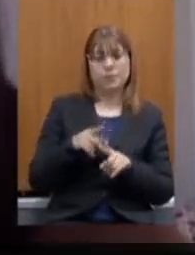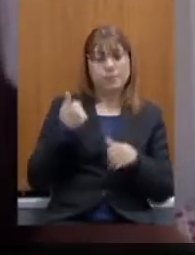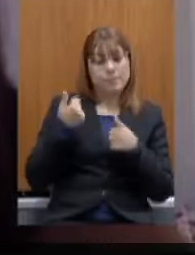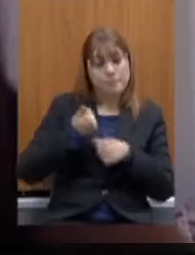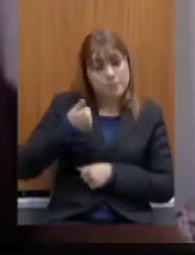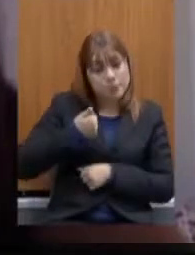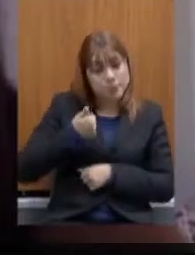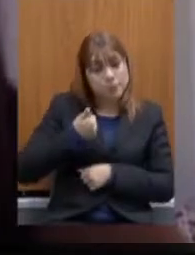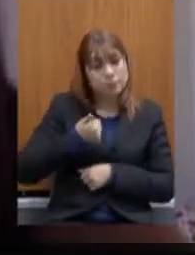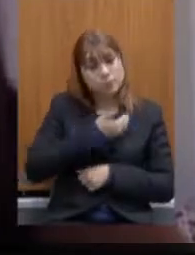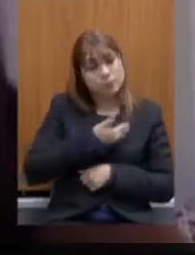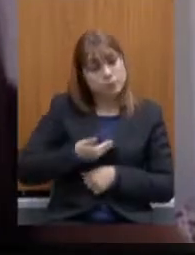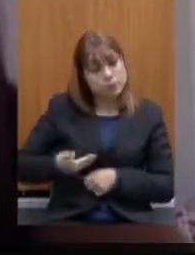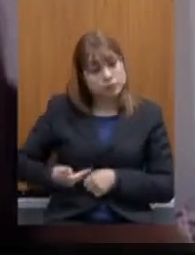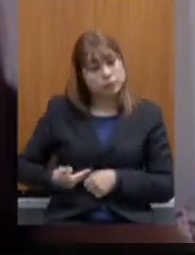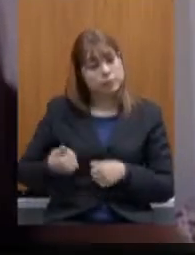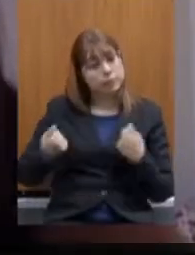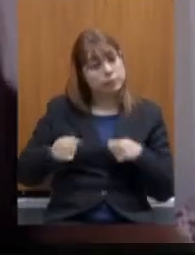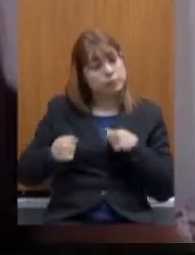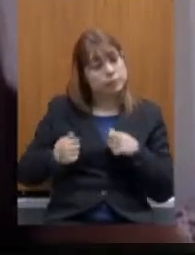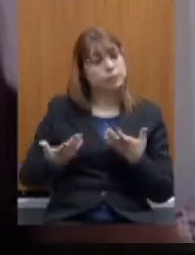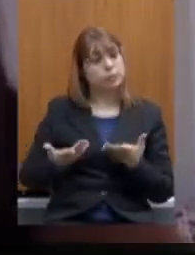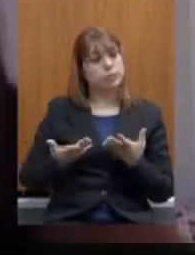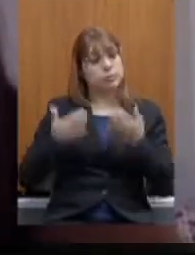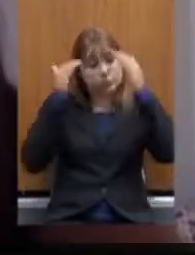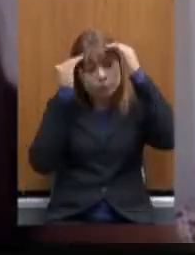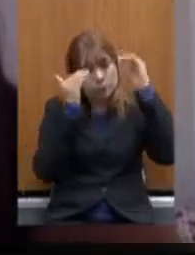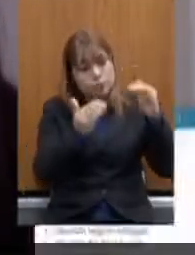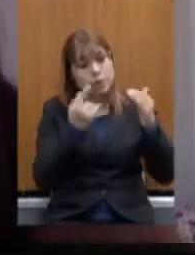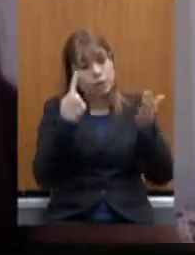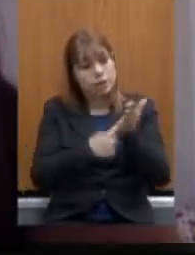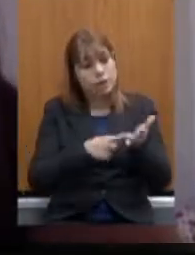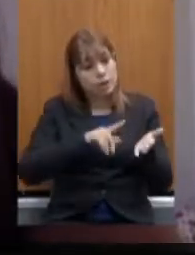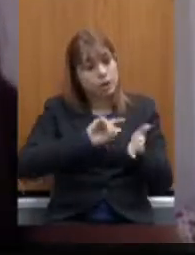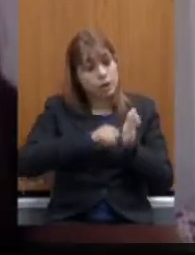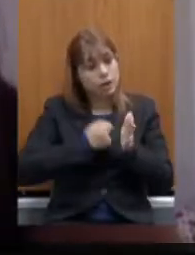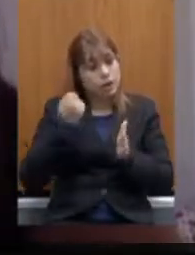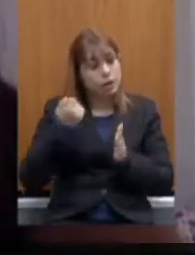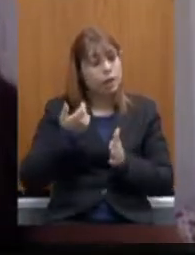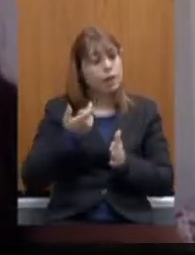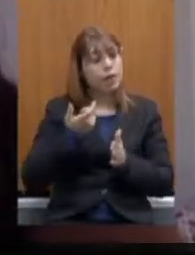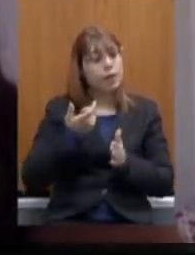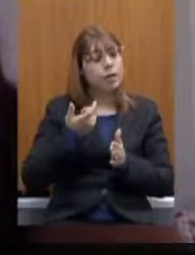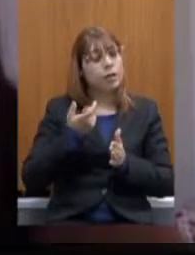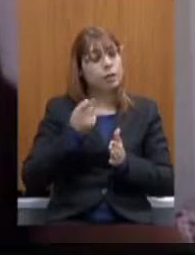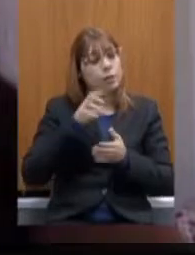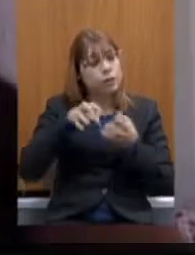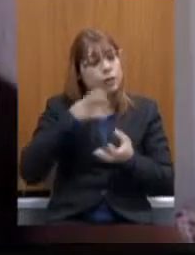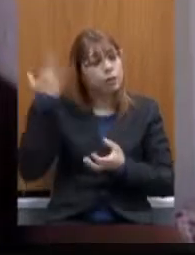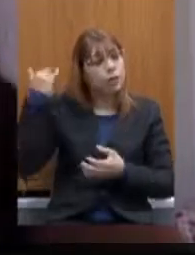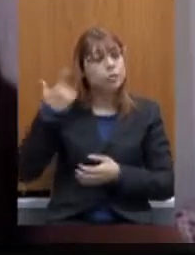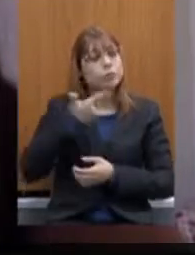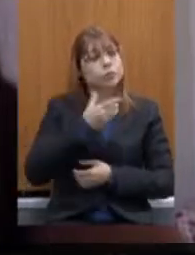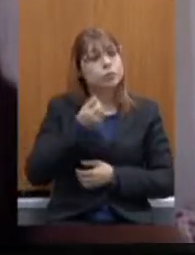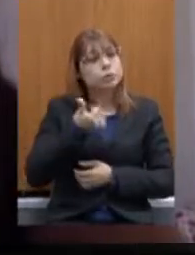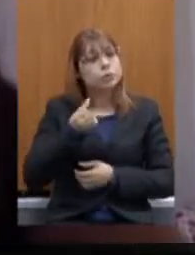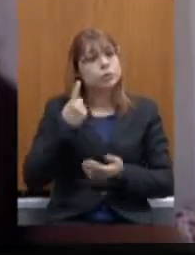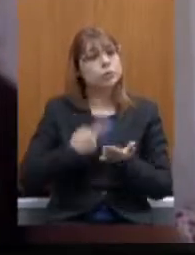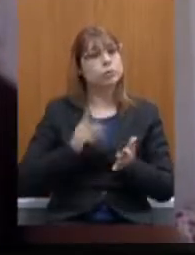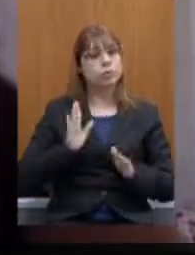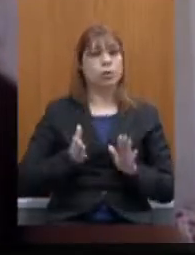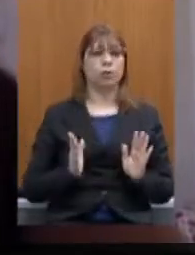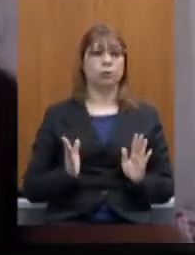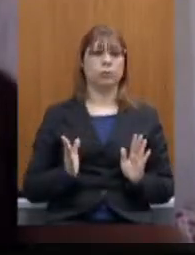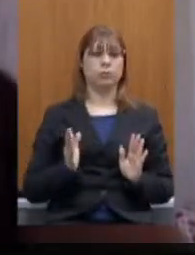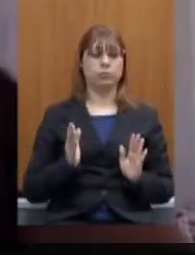que a cumprir um acordo de greve que já está homologado desde 2016 tão para nossa nossa proposta a